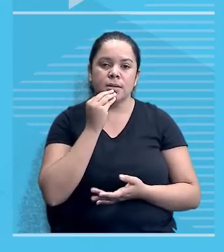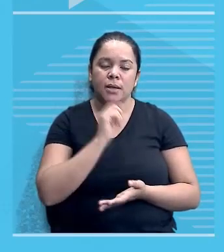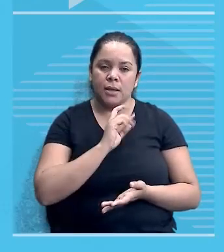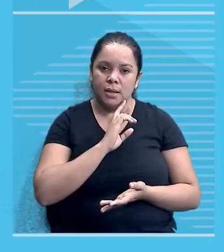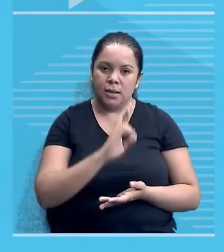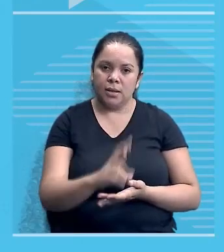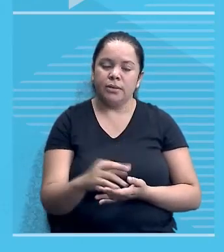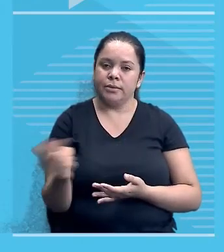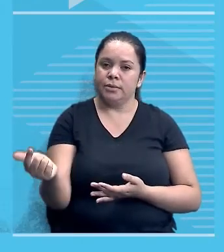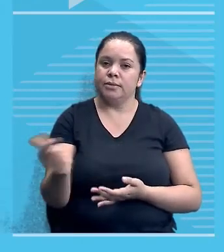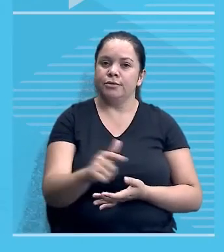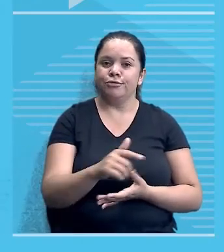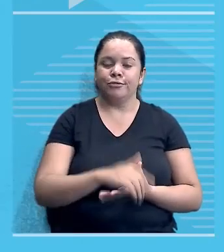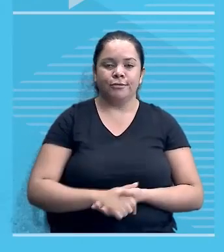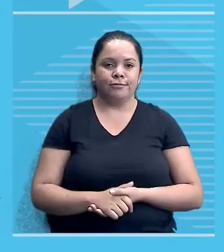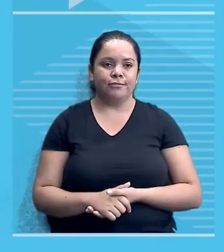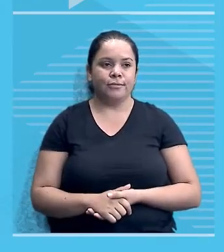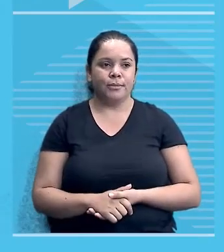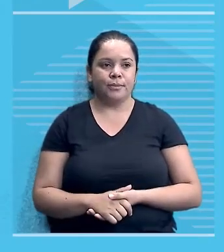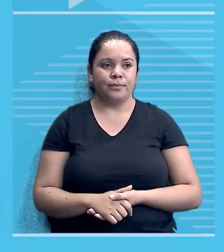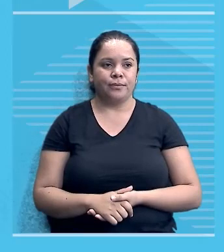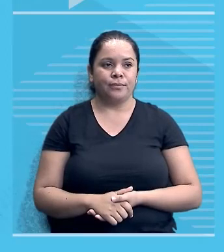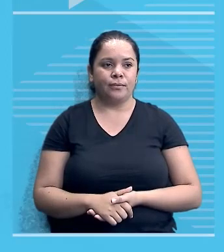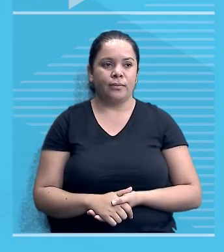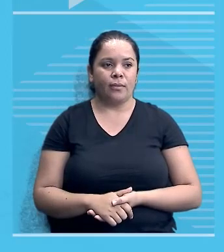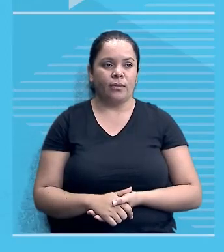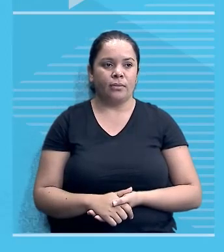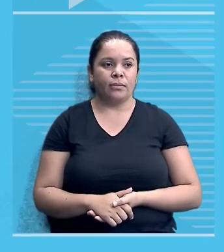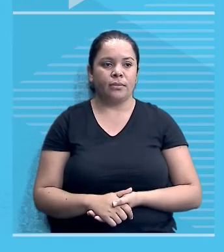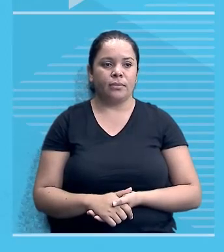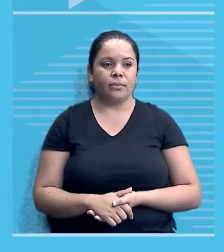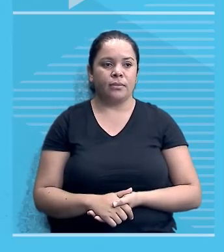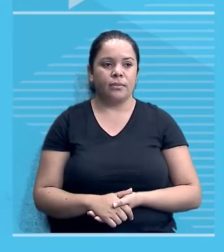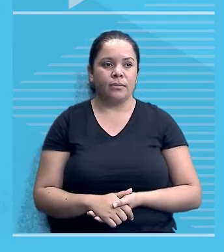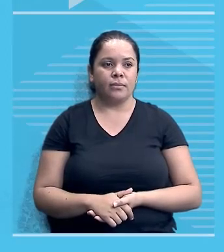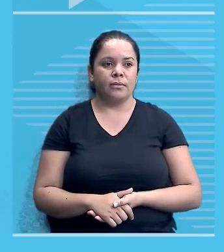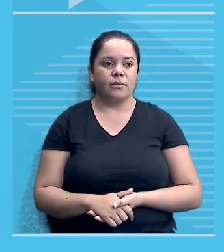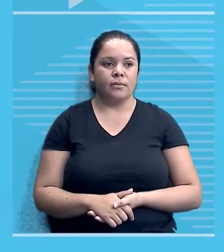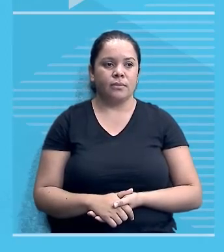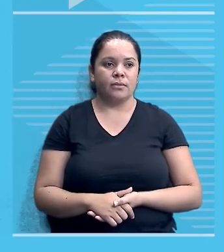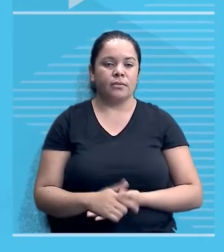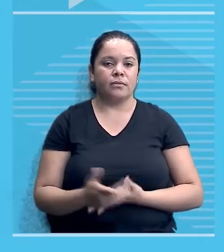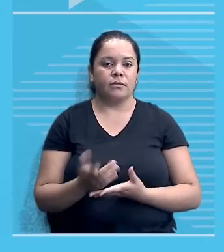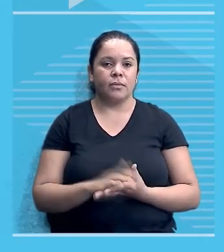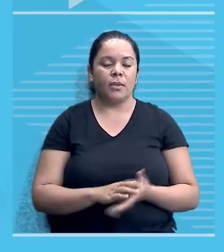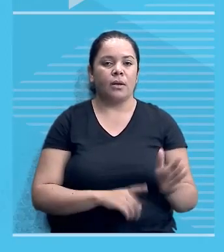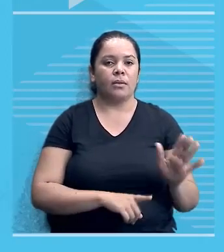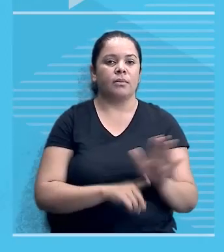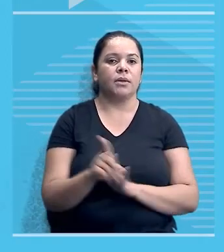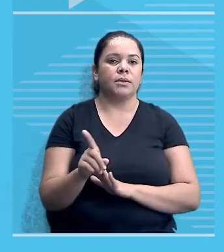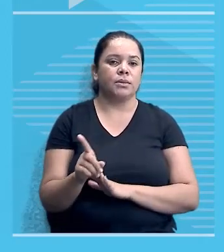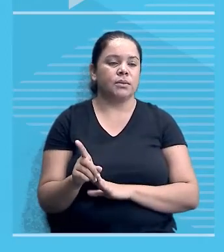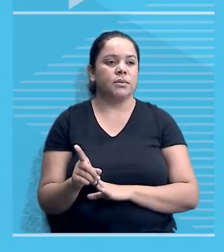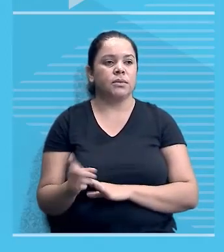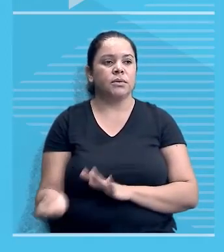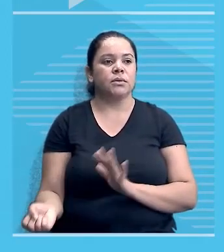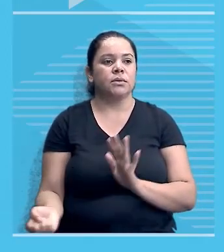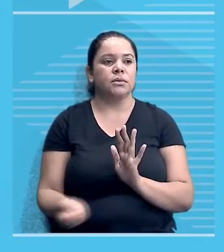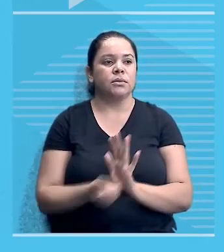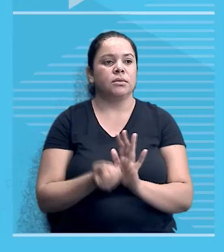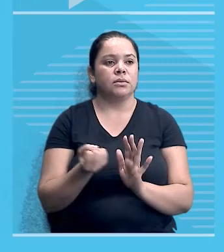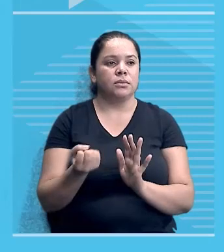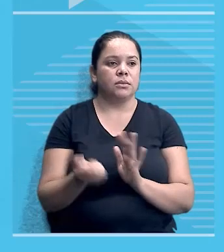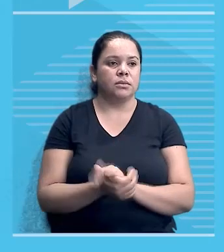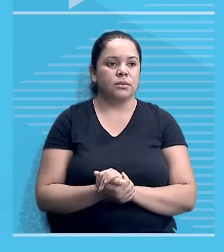minha conta né vou tentar fazer só para ver se eu consigo né ah essa questão aqui era de marcar eu vou transformar essa questão